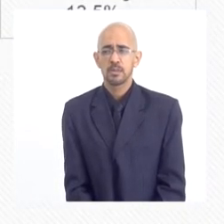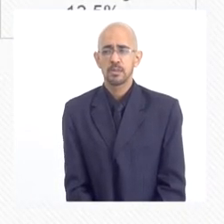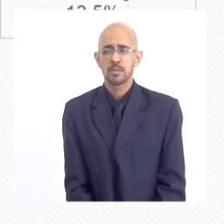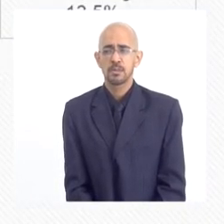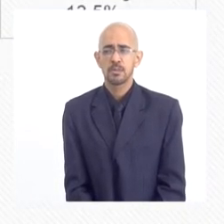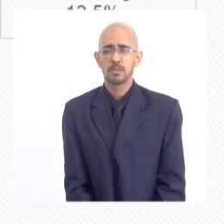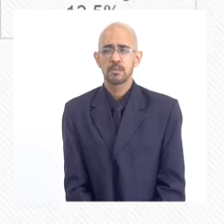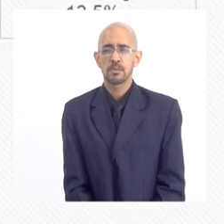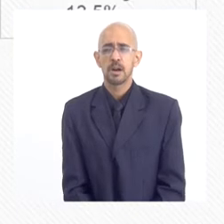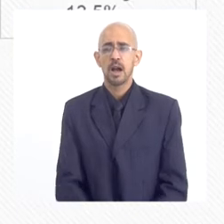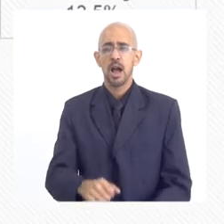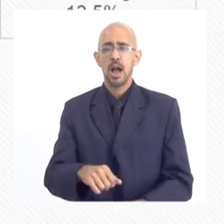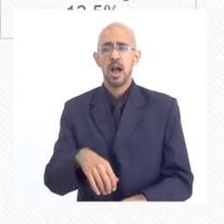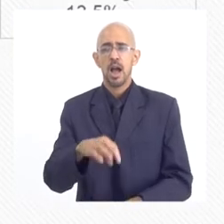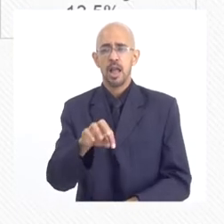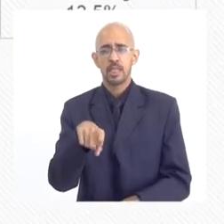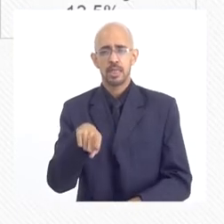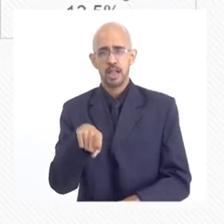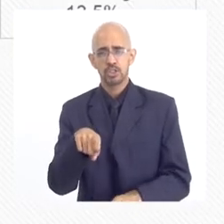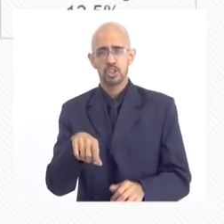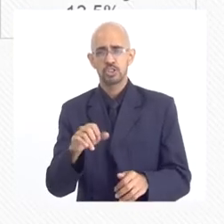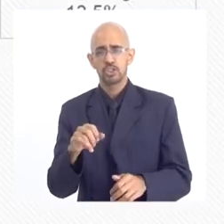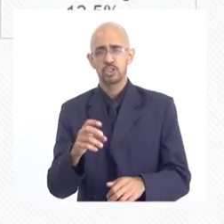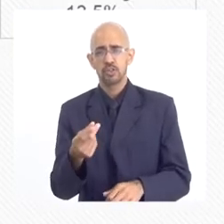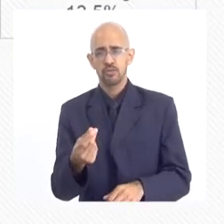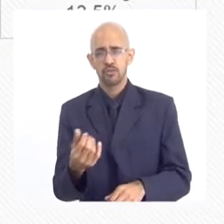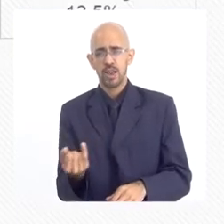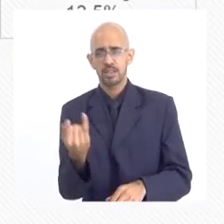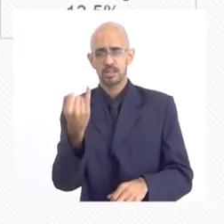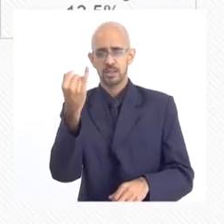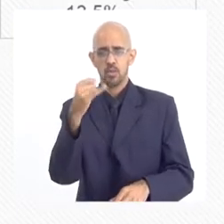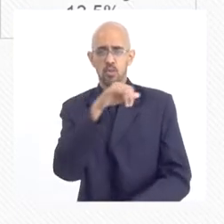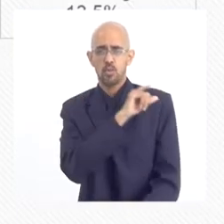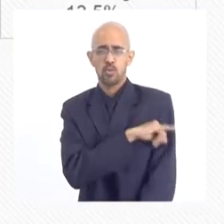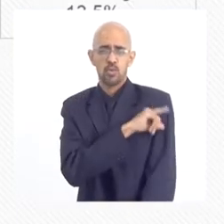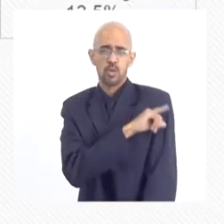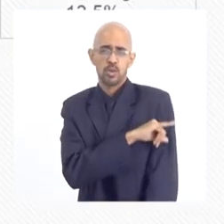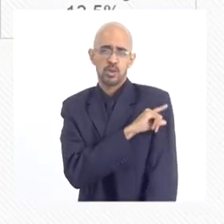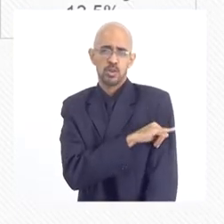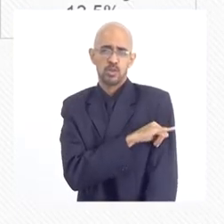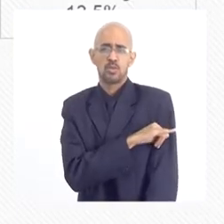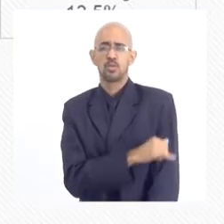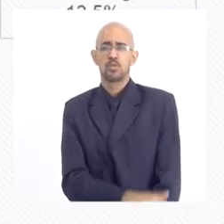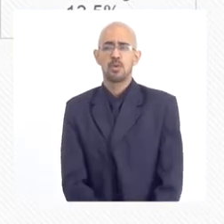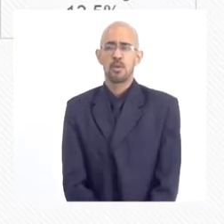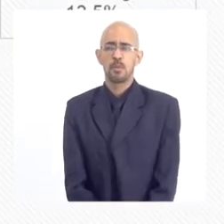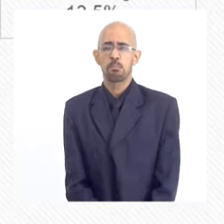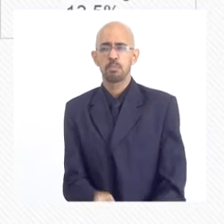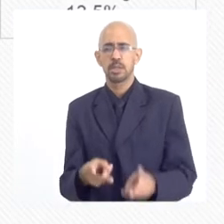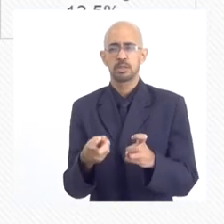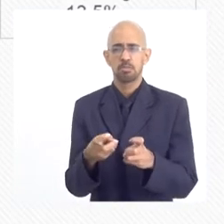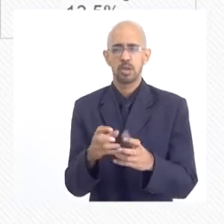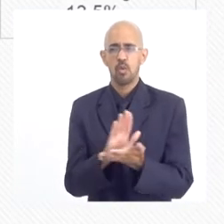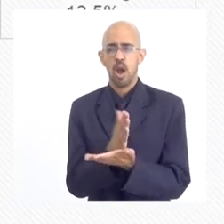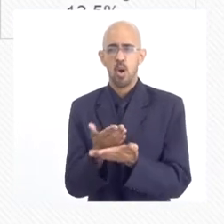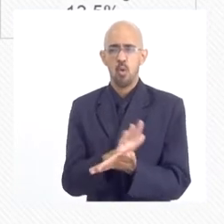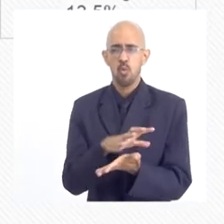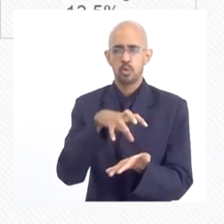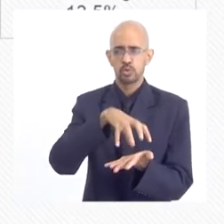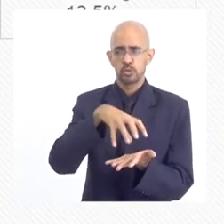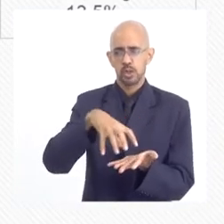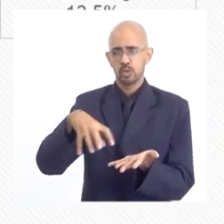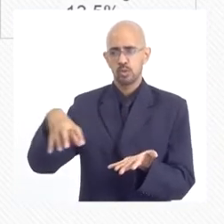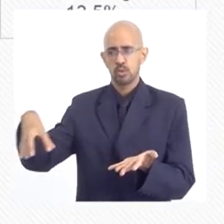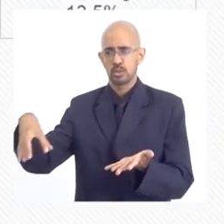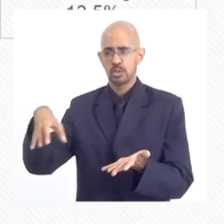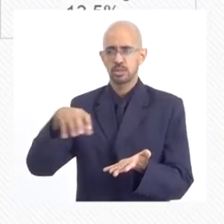Aí a taxa de inflação no Rio de Janeiro, considerando alguns setores